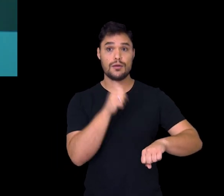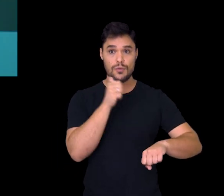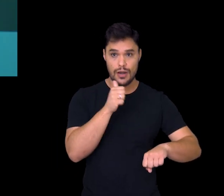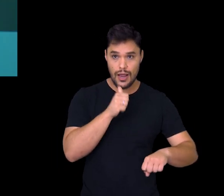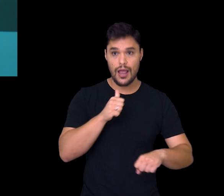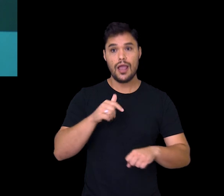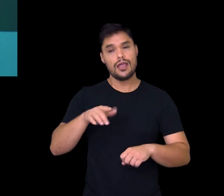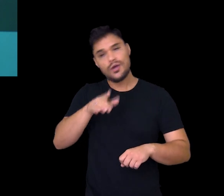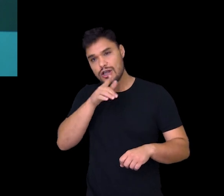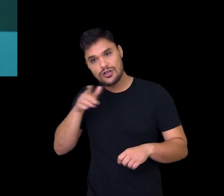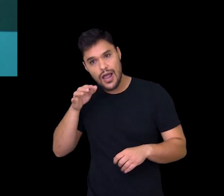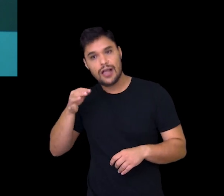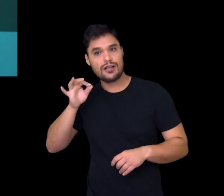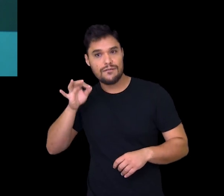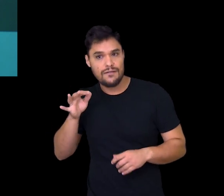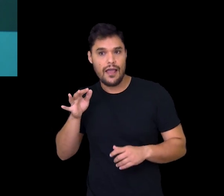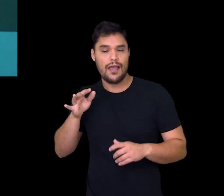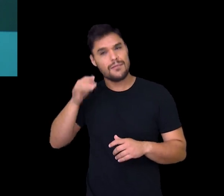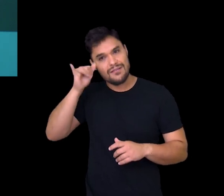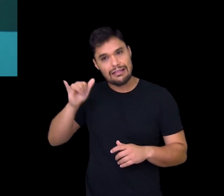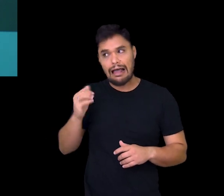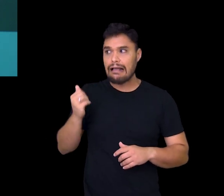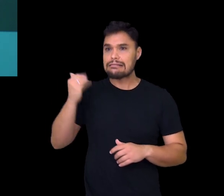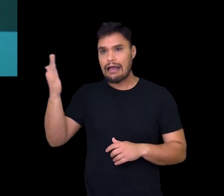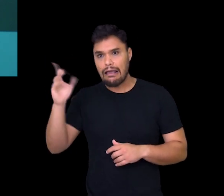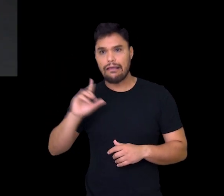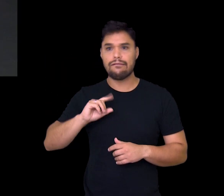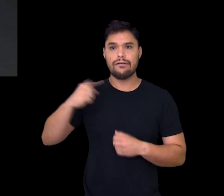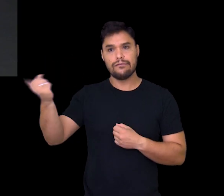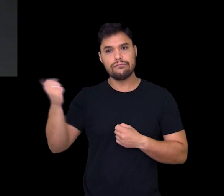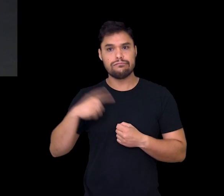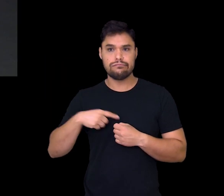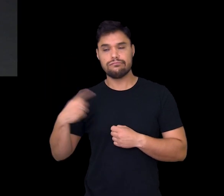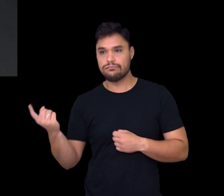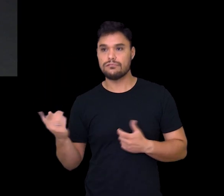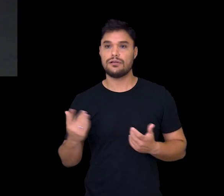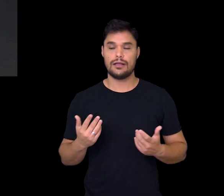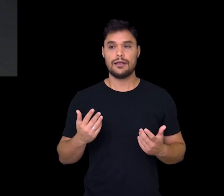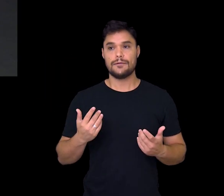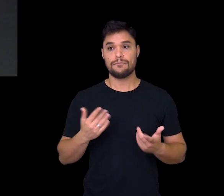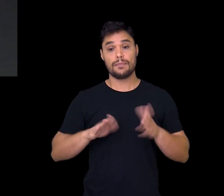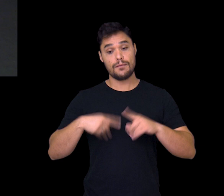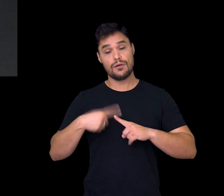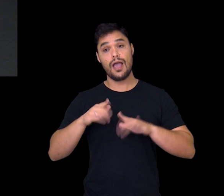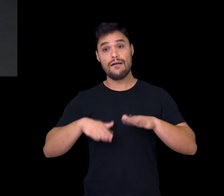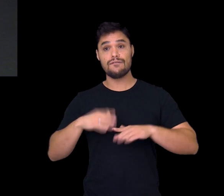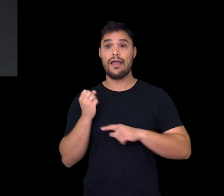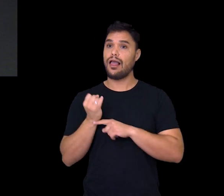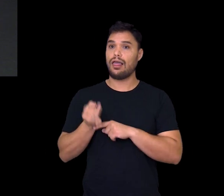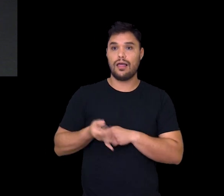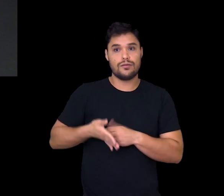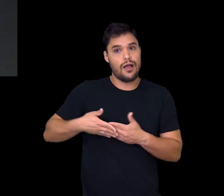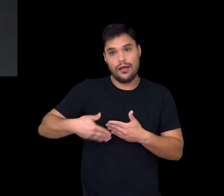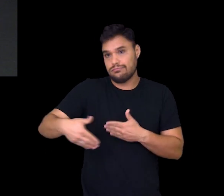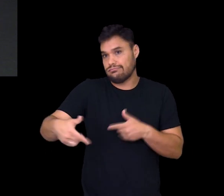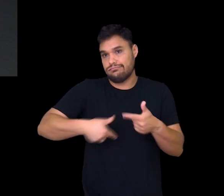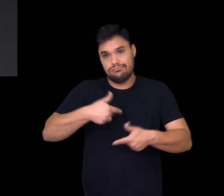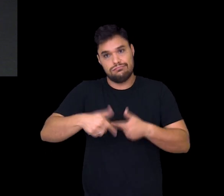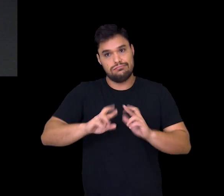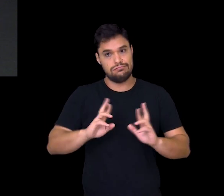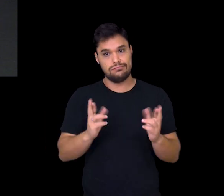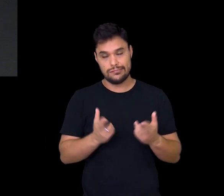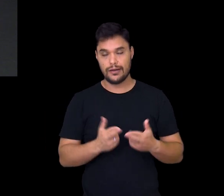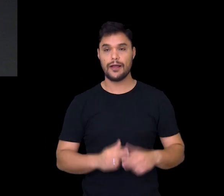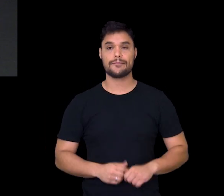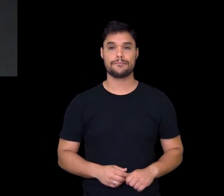cafezinho, para que ele não precisasse sair toda hora. As sessões duravam a noite toda. As sessões viravam à noite, né? Viravam à noite. Então, isso acontece. E agora,